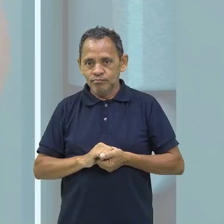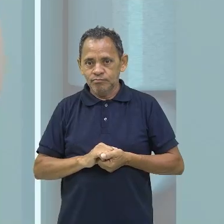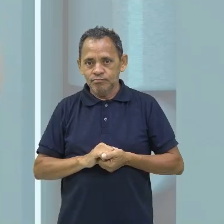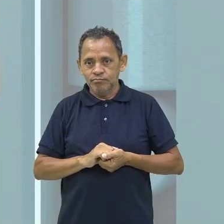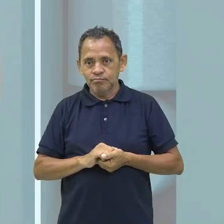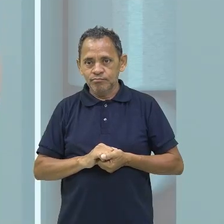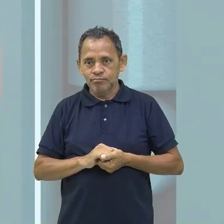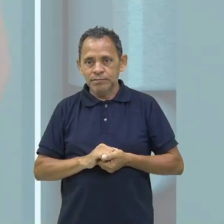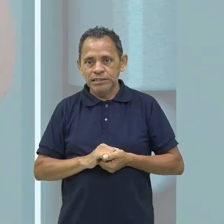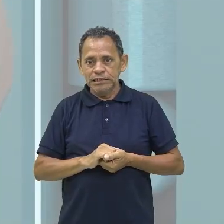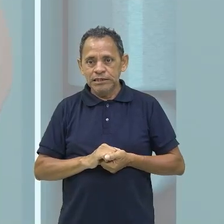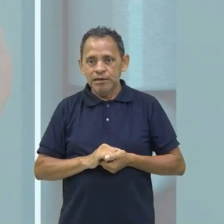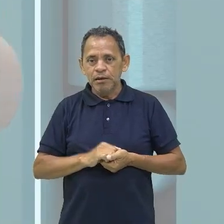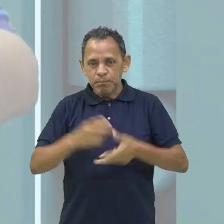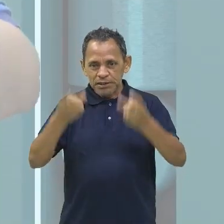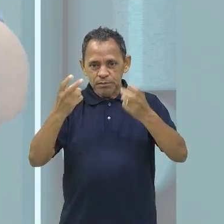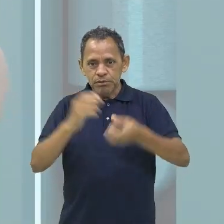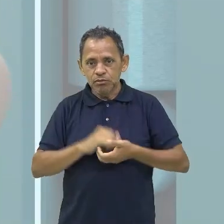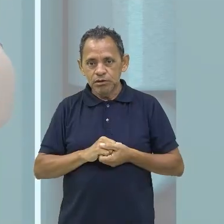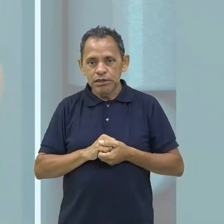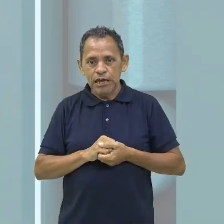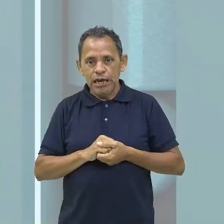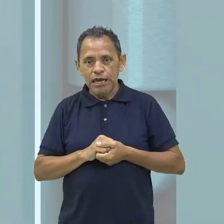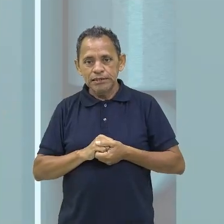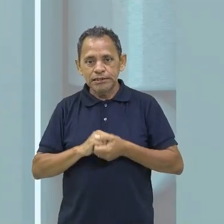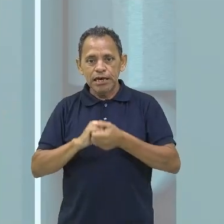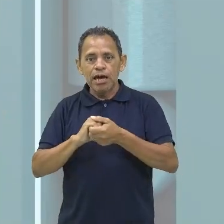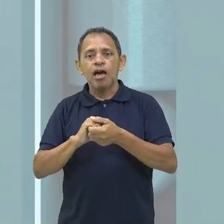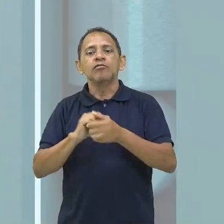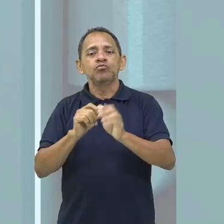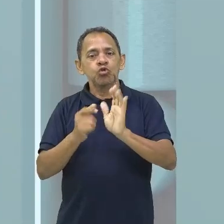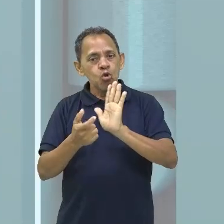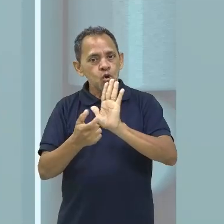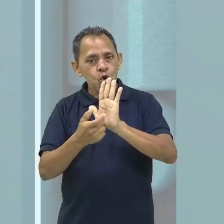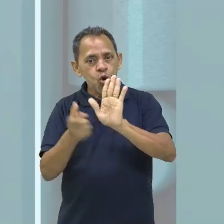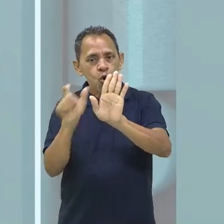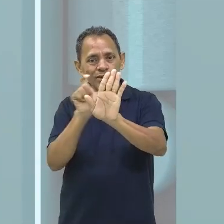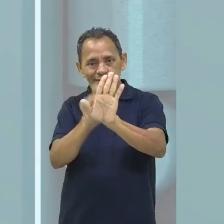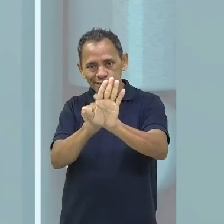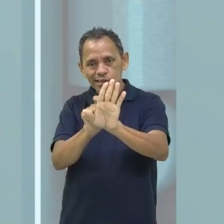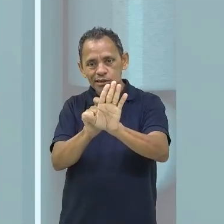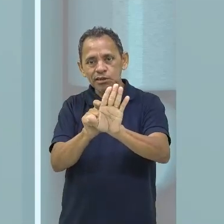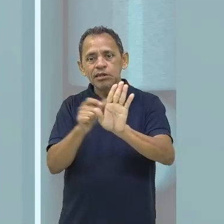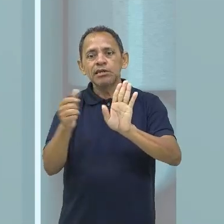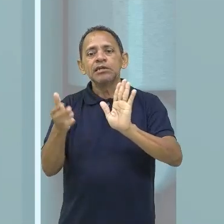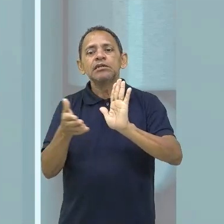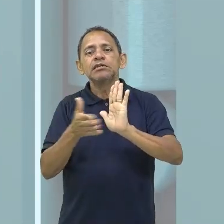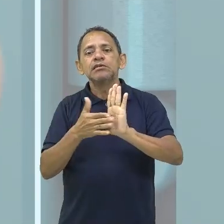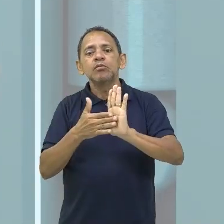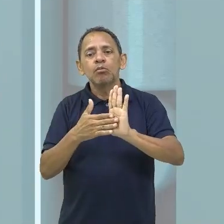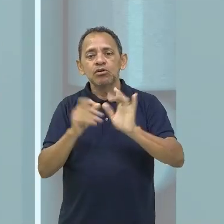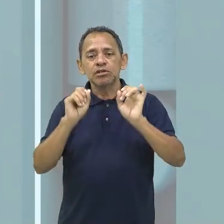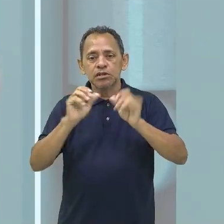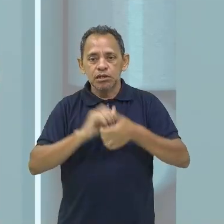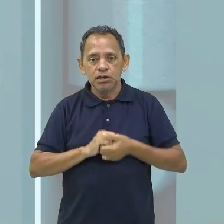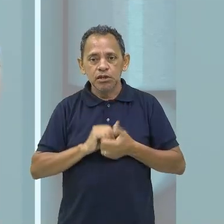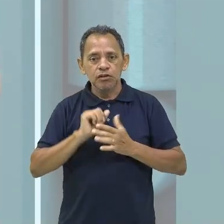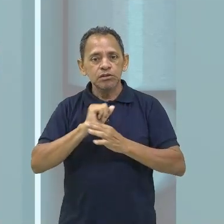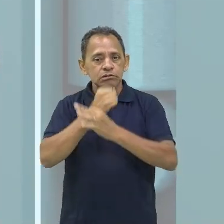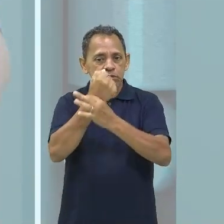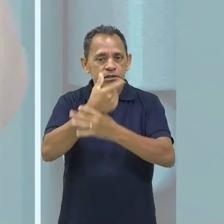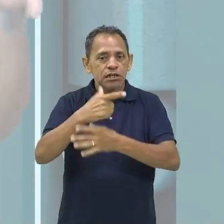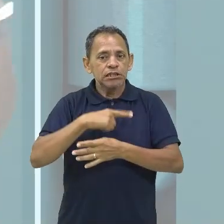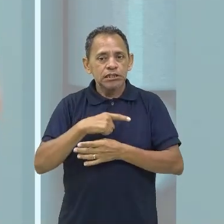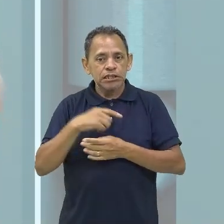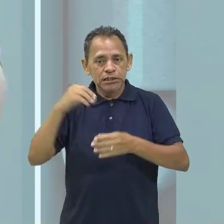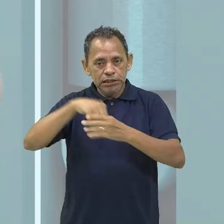essa concisão, essas elipses servem para reforçar esse sentido, de certa forma,